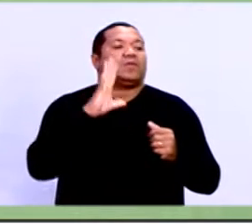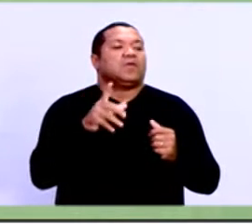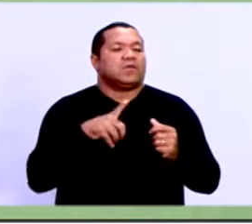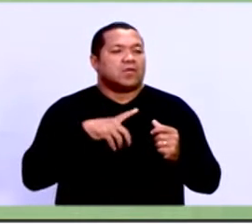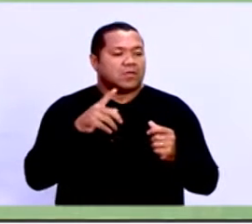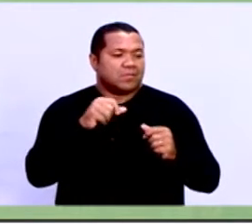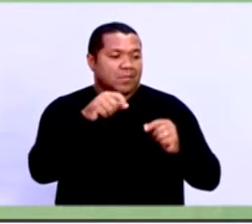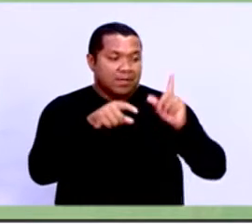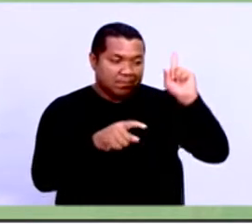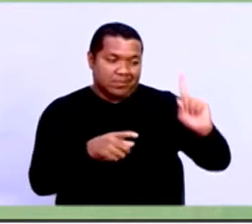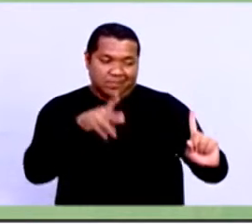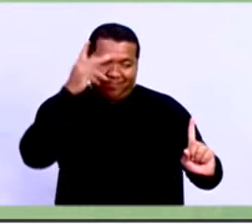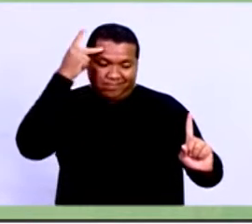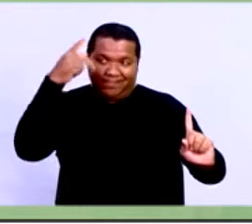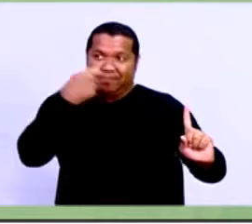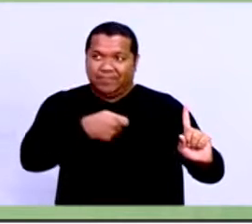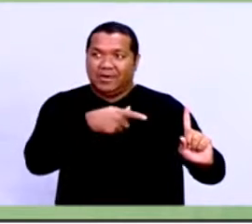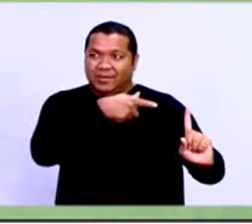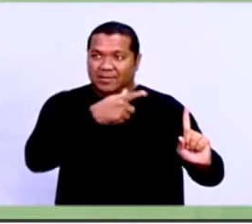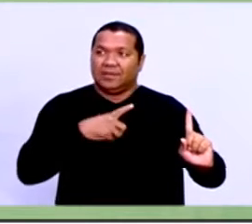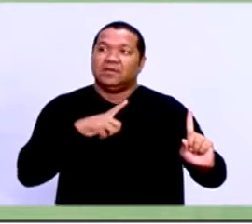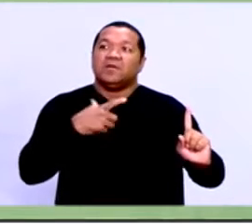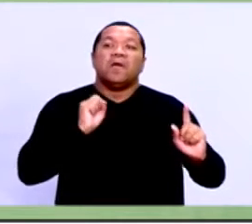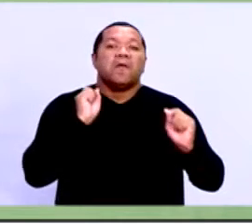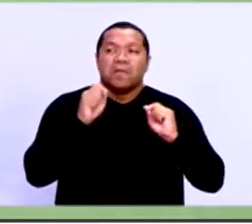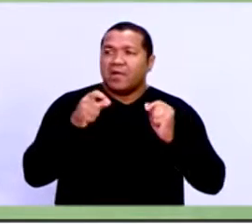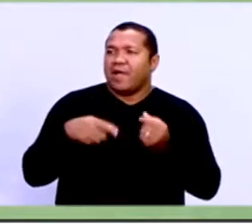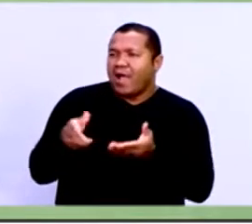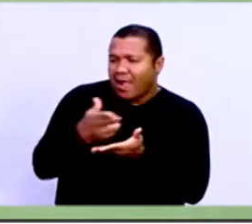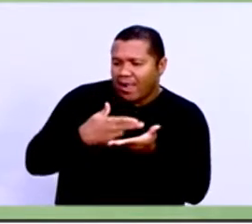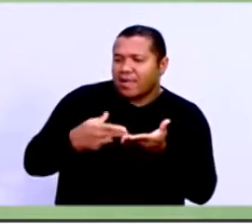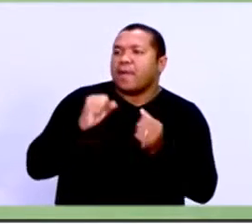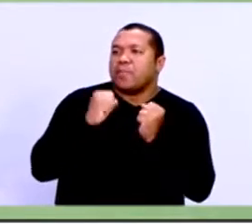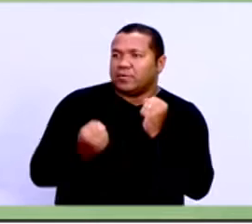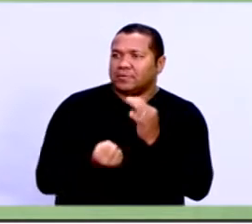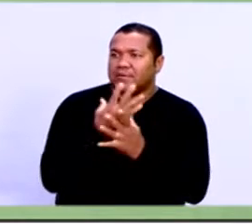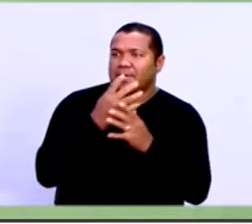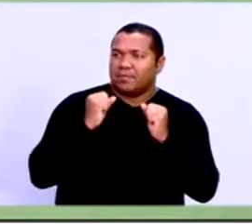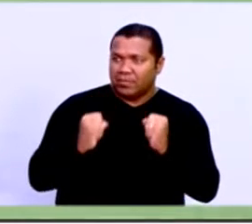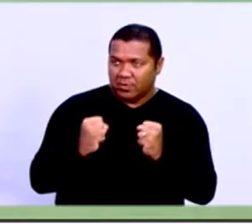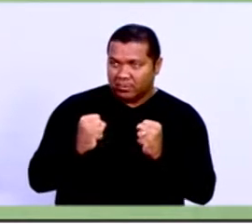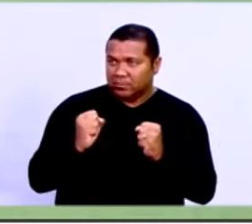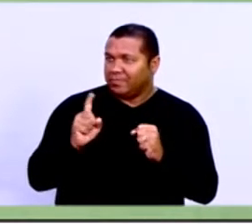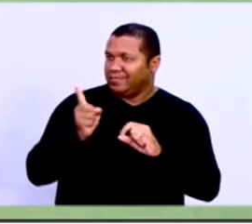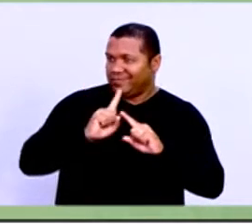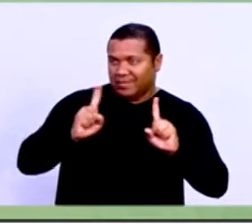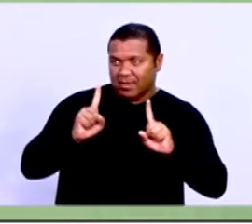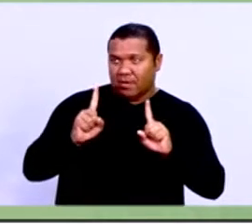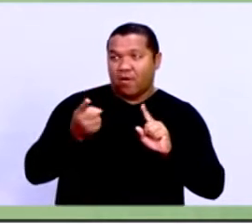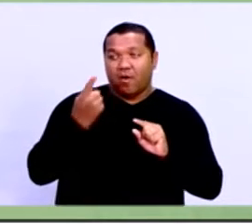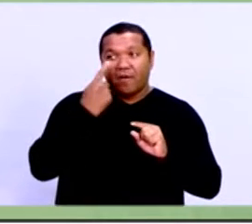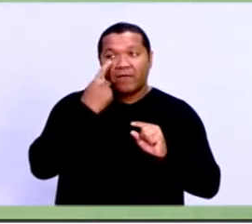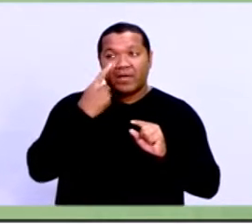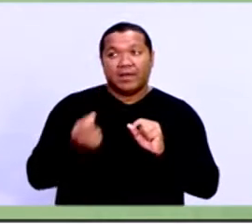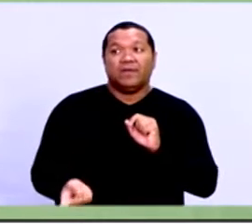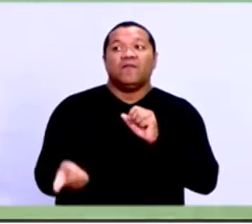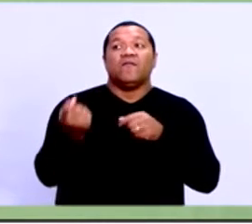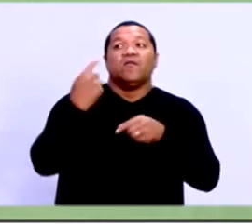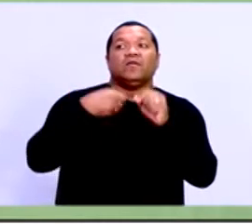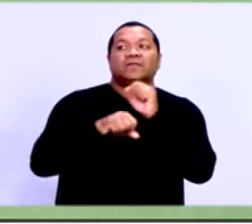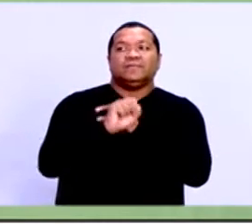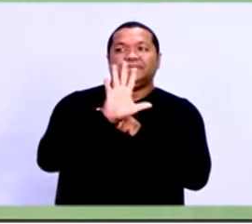que meu cliente quer vou lá dizer uma coisa e já possa desenvolver não tá a gente voltando aqui o nosso slide ele